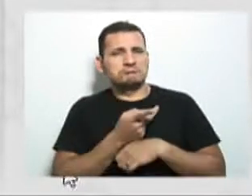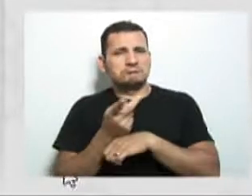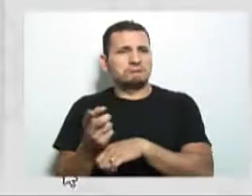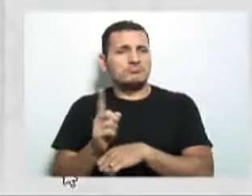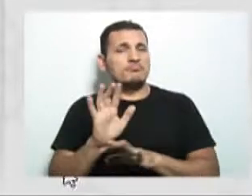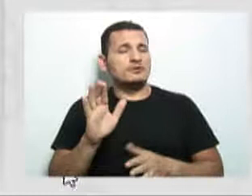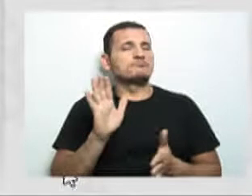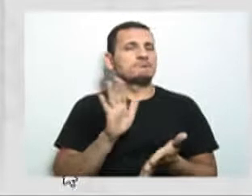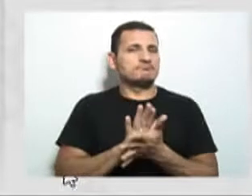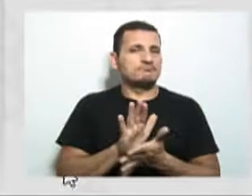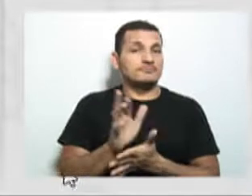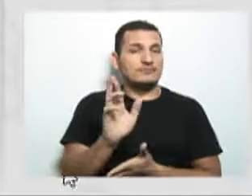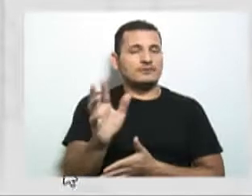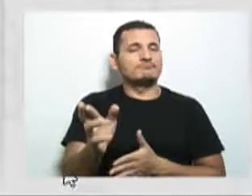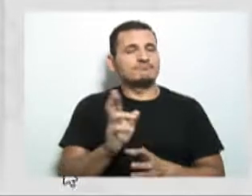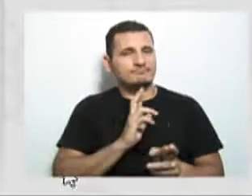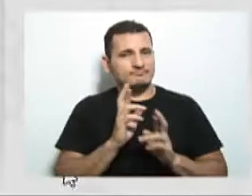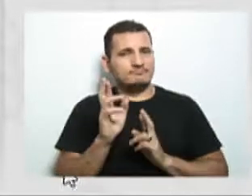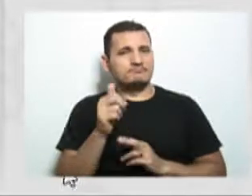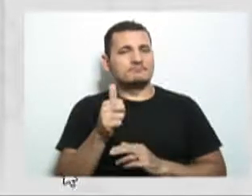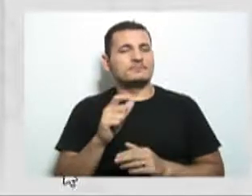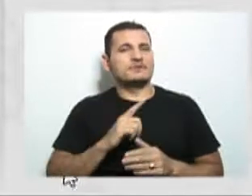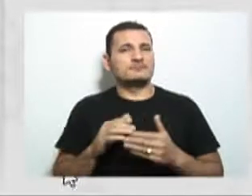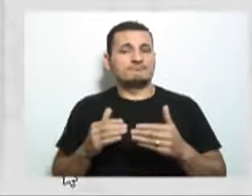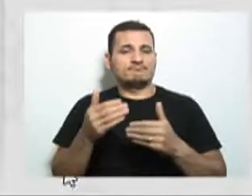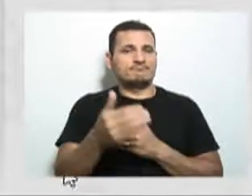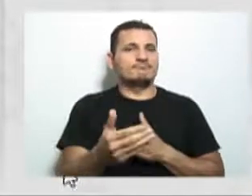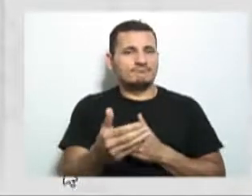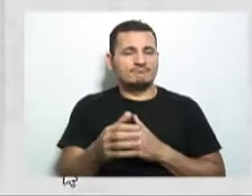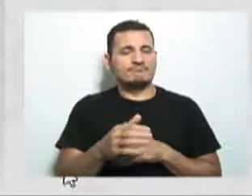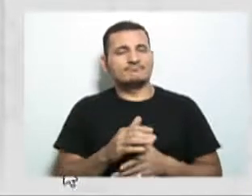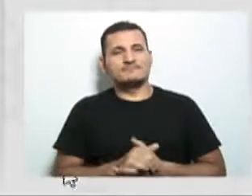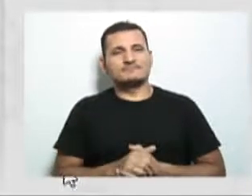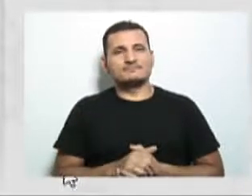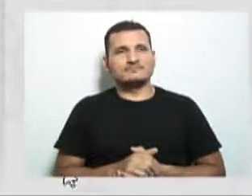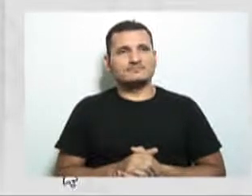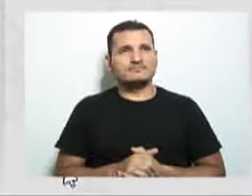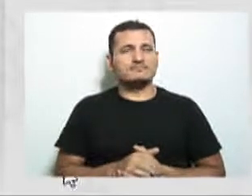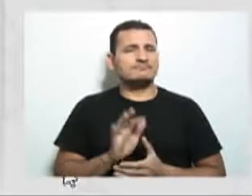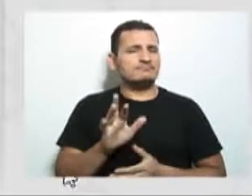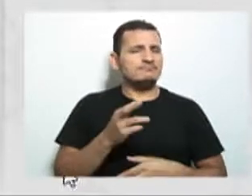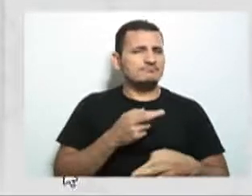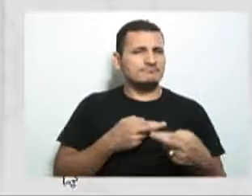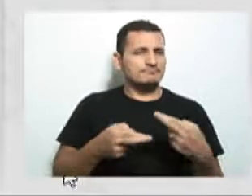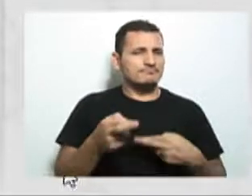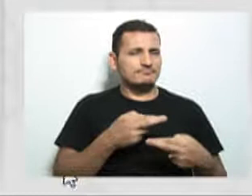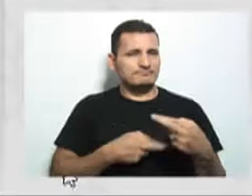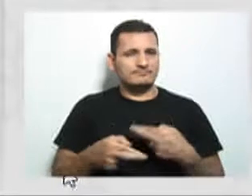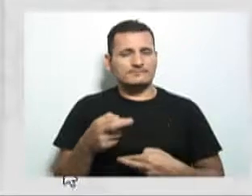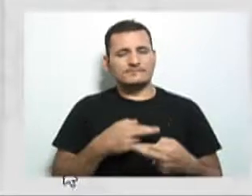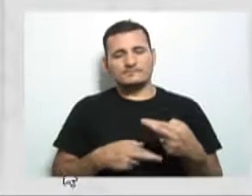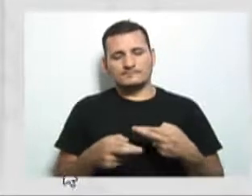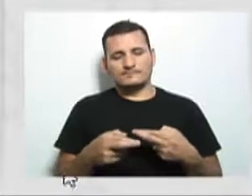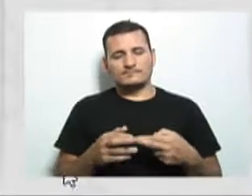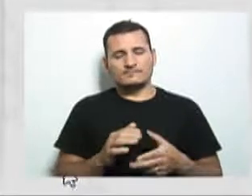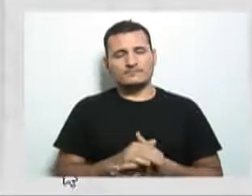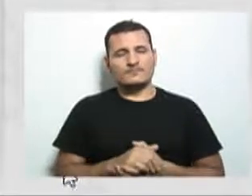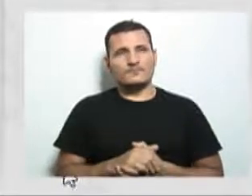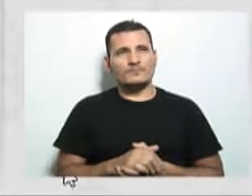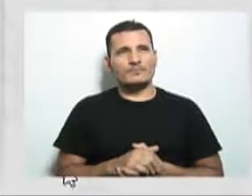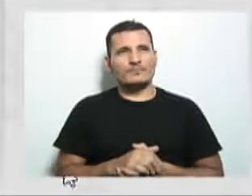parabéns àqueles que foram, já estão na frente no mercado de trabalho. Este relacionamento, somado